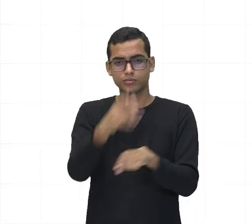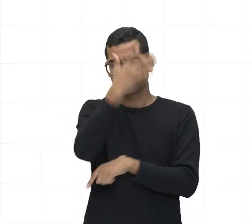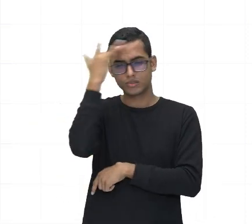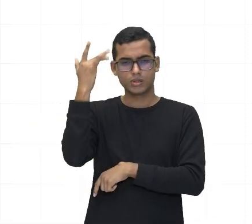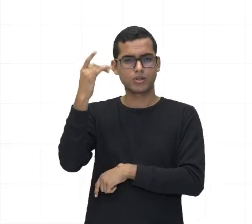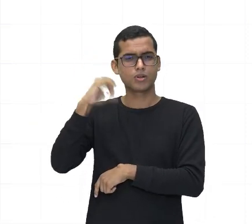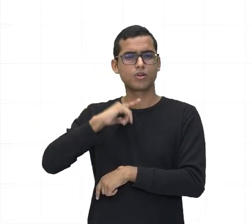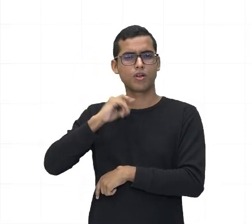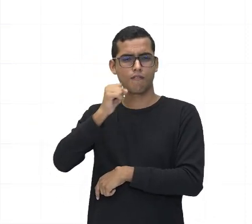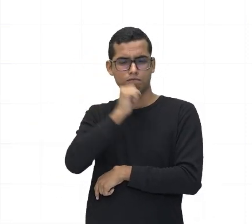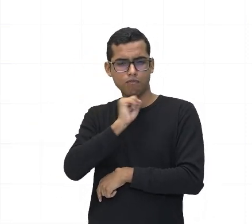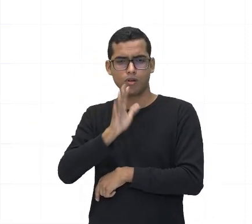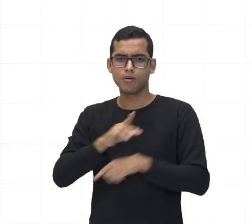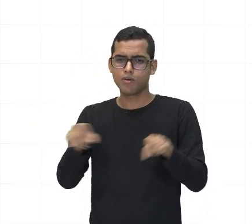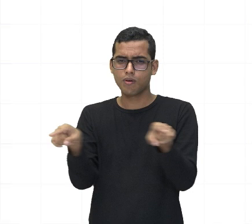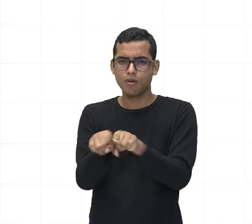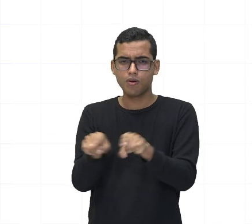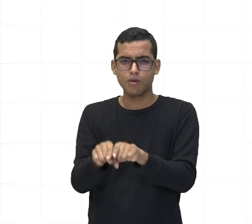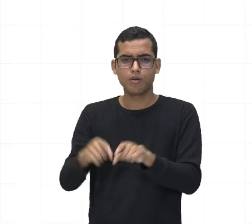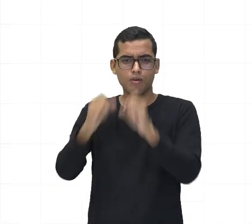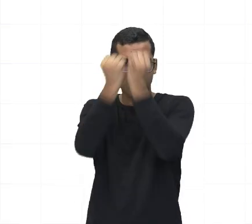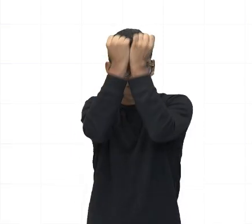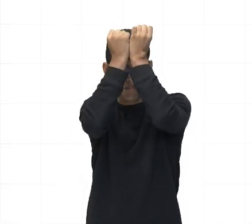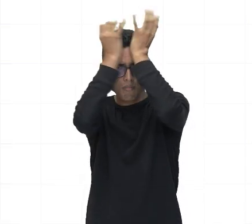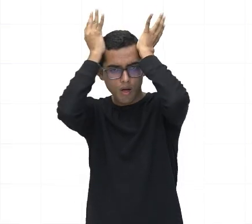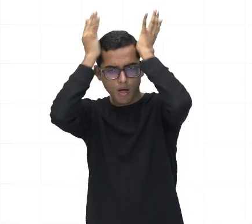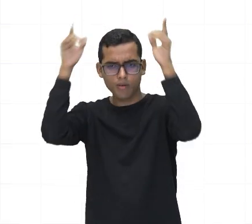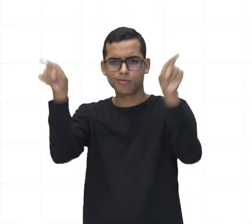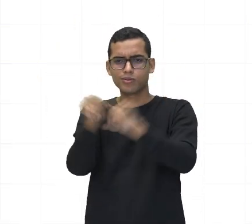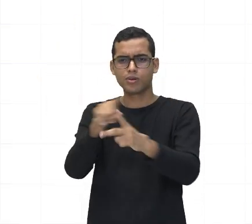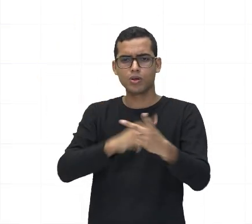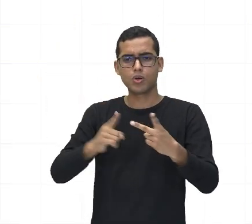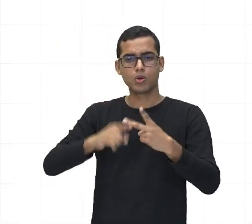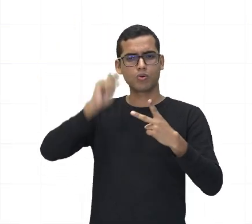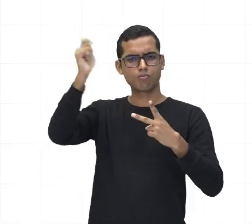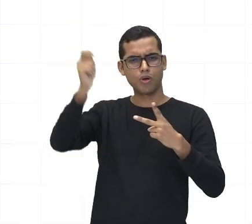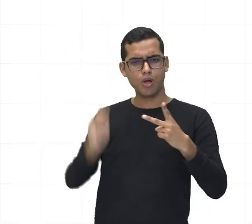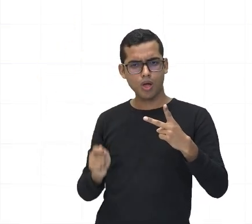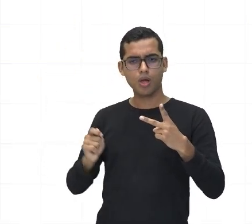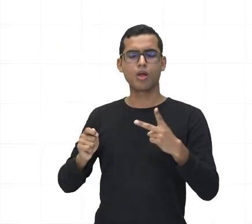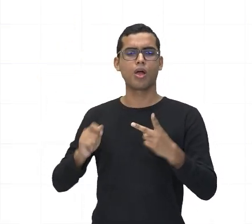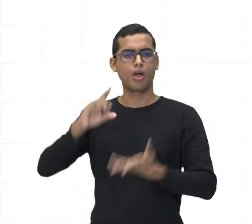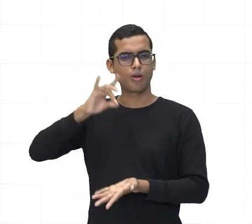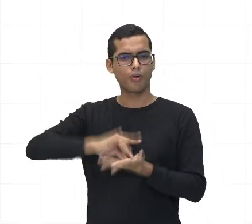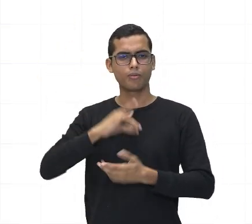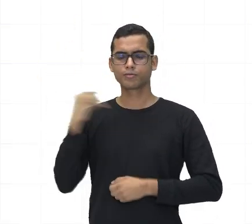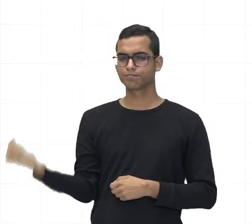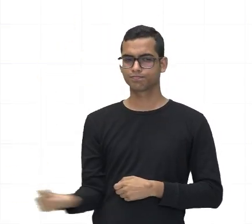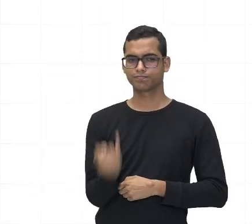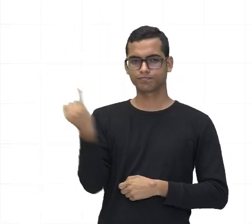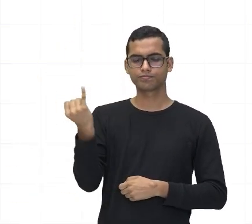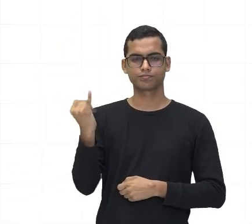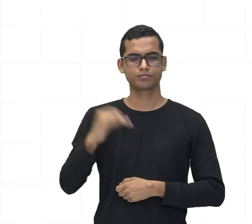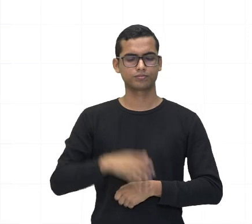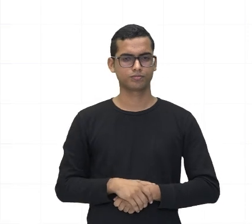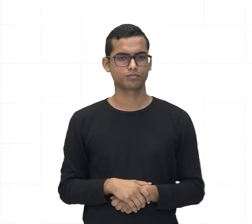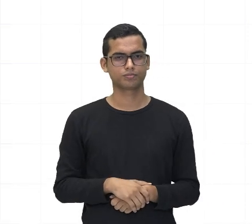velhas, pajés e xamãs têm um papel muito importante,